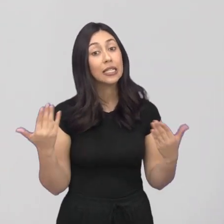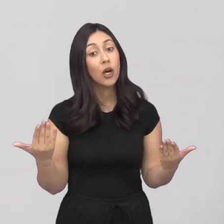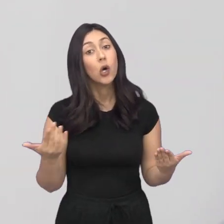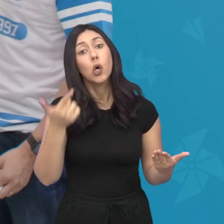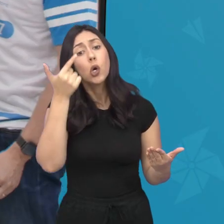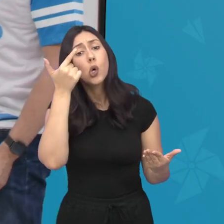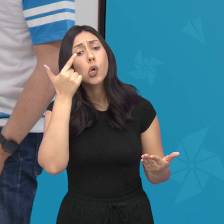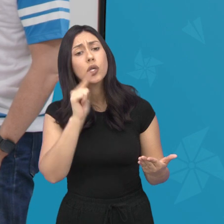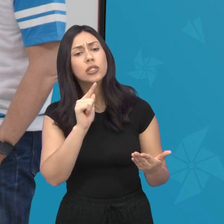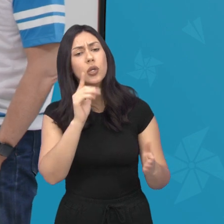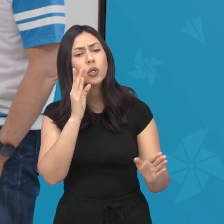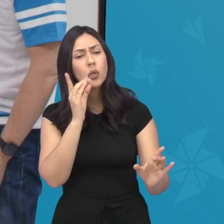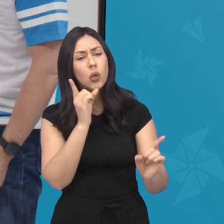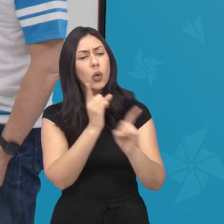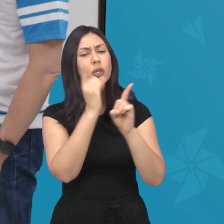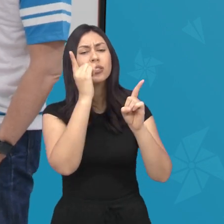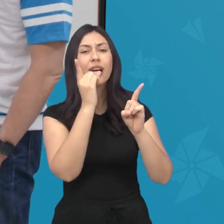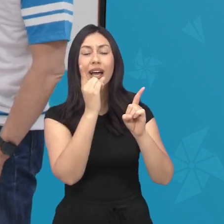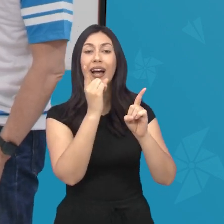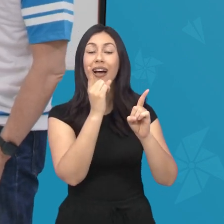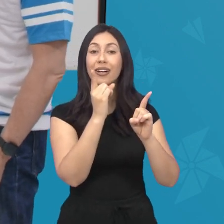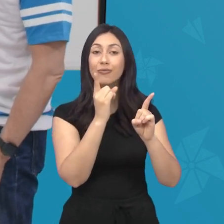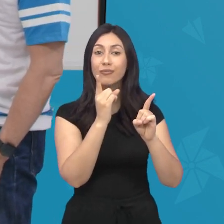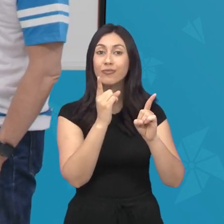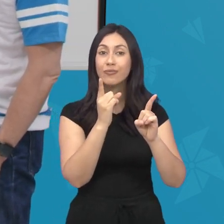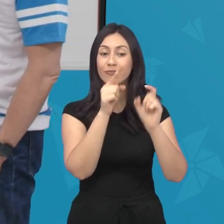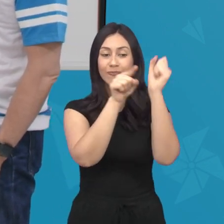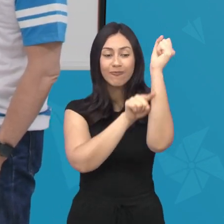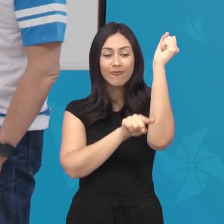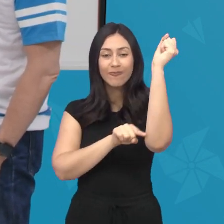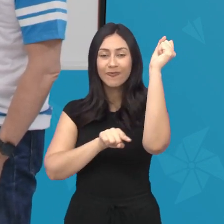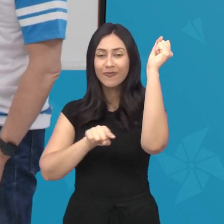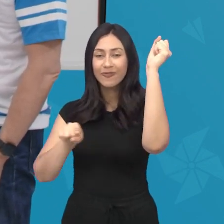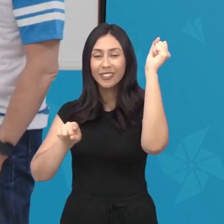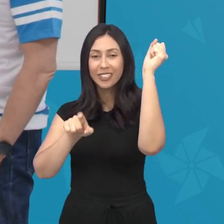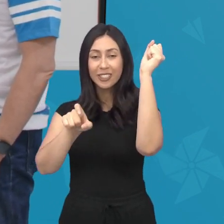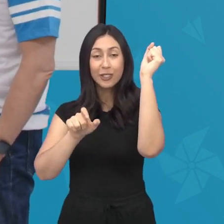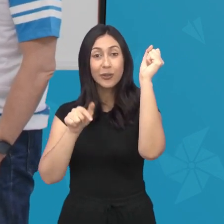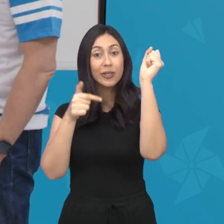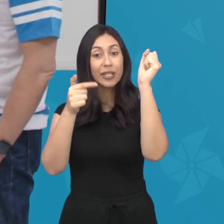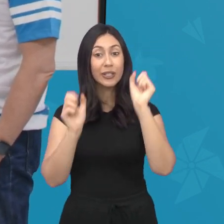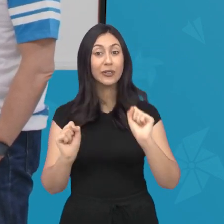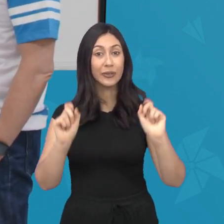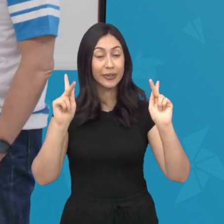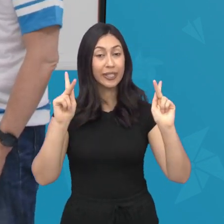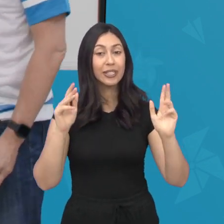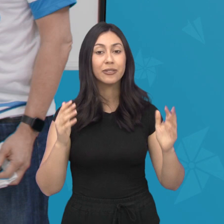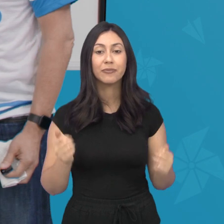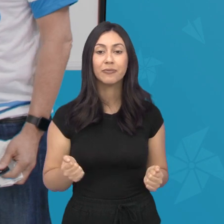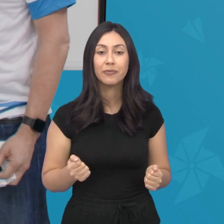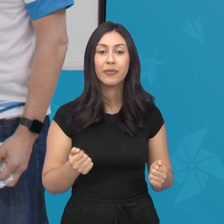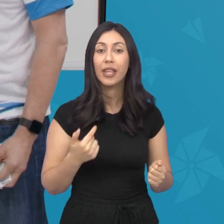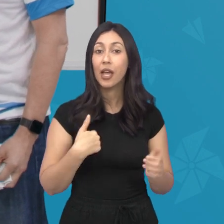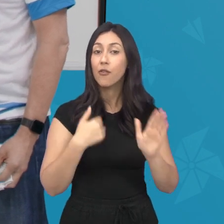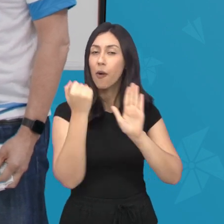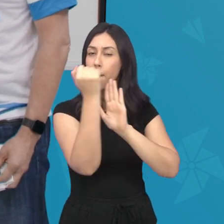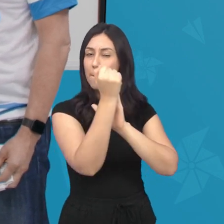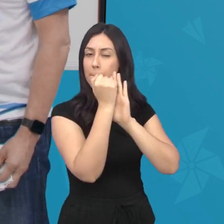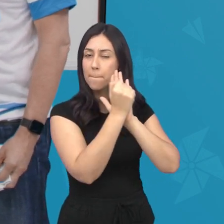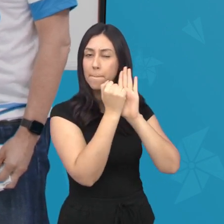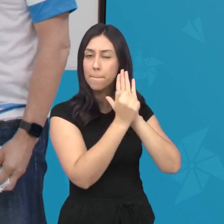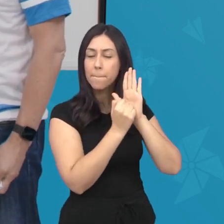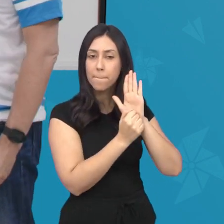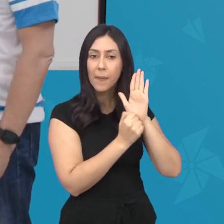Então a gente já conseguiu caracterizar bem essa função quadrática aqui. Ok? Eu vou então